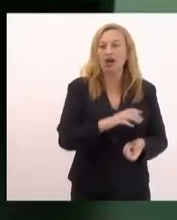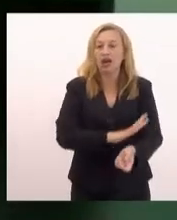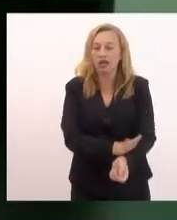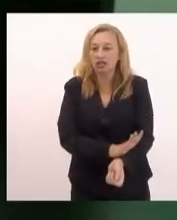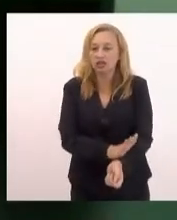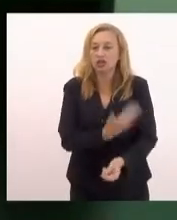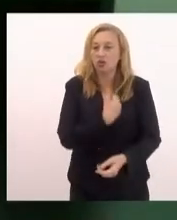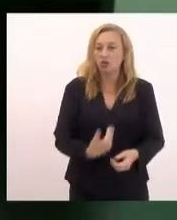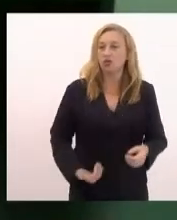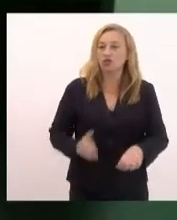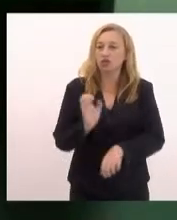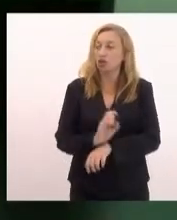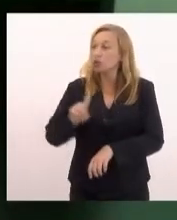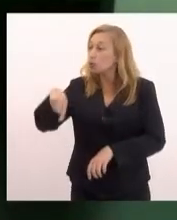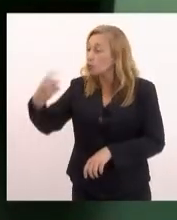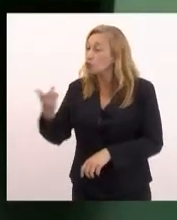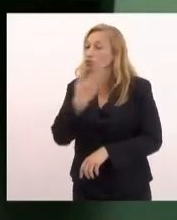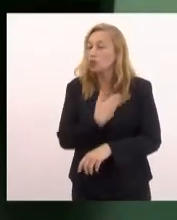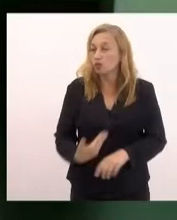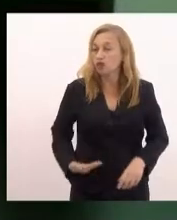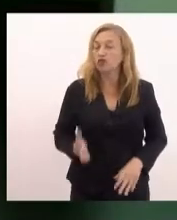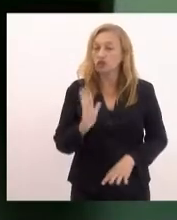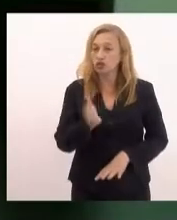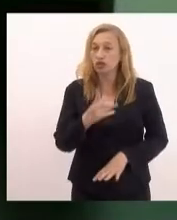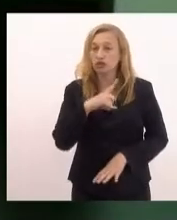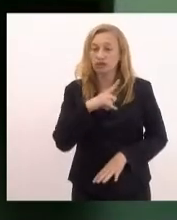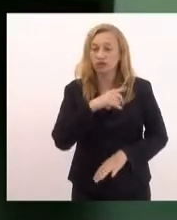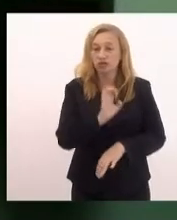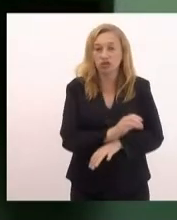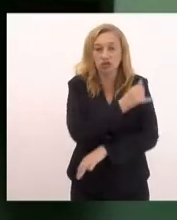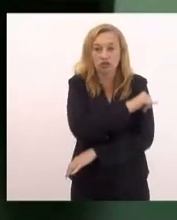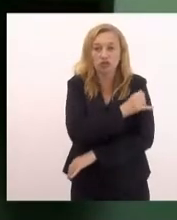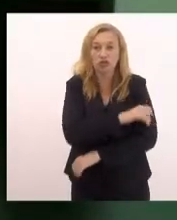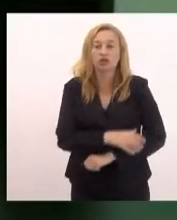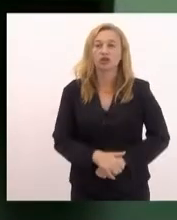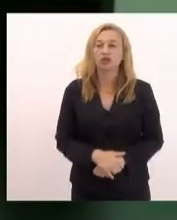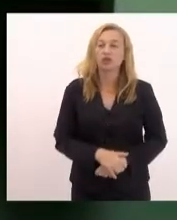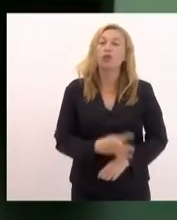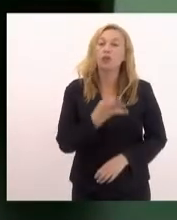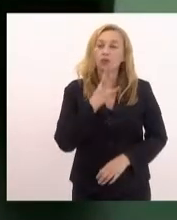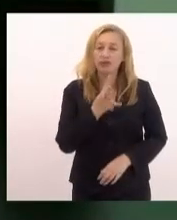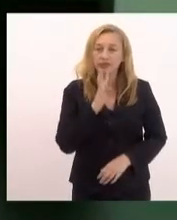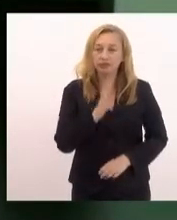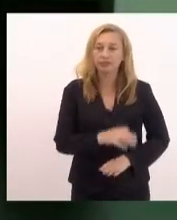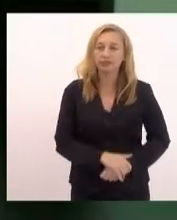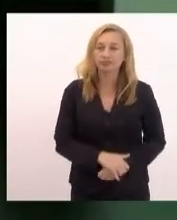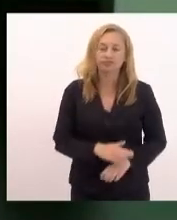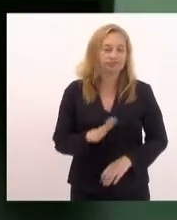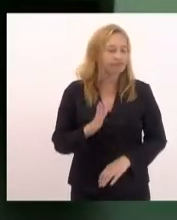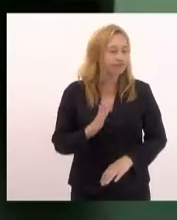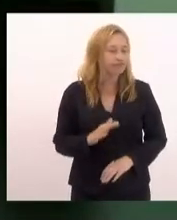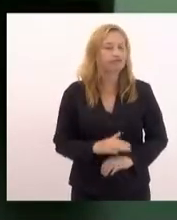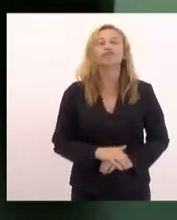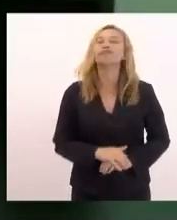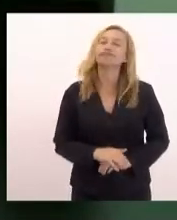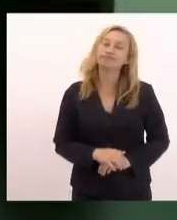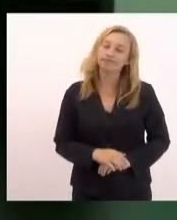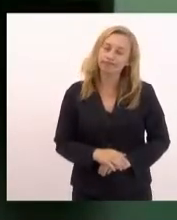outros governos que já passaram no Estado do Rio de Janeiro. Então, aqui é um reconhecimento mais